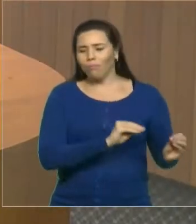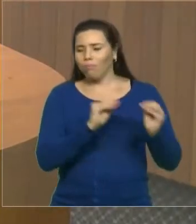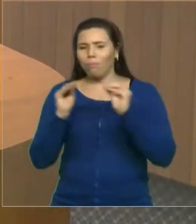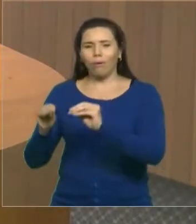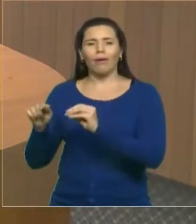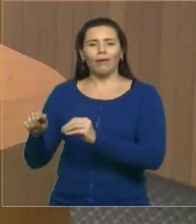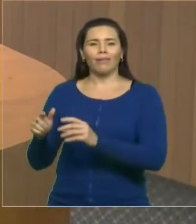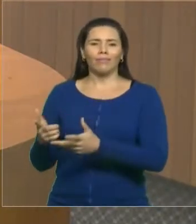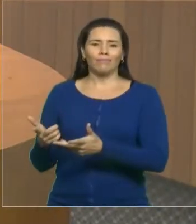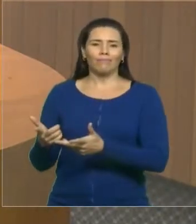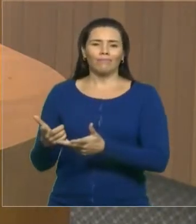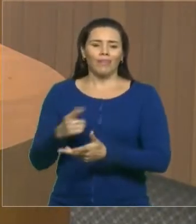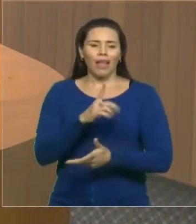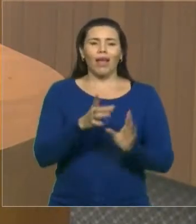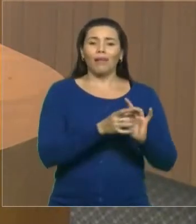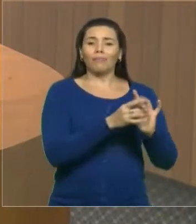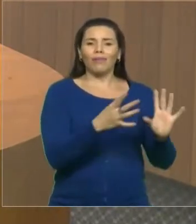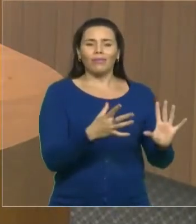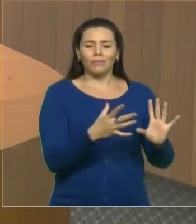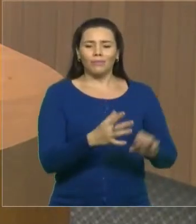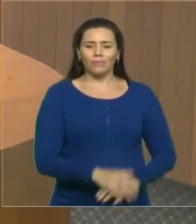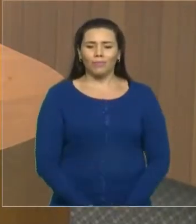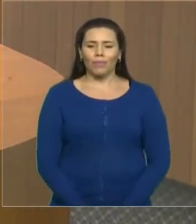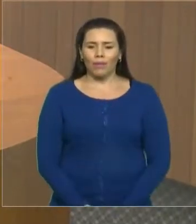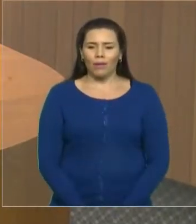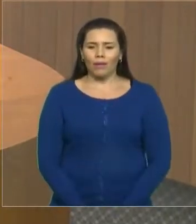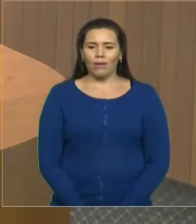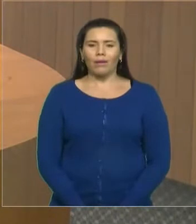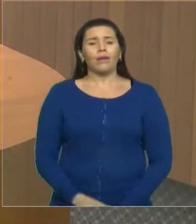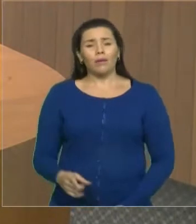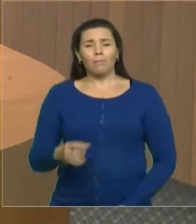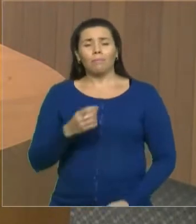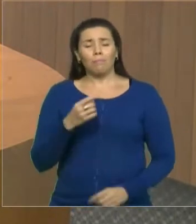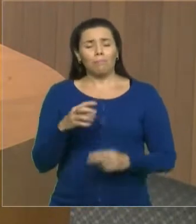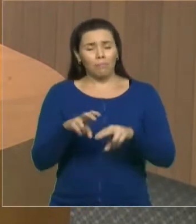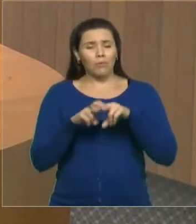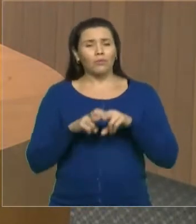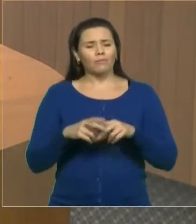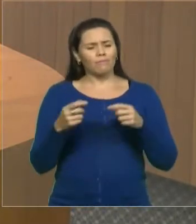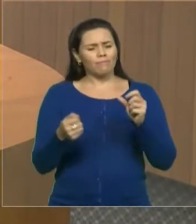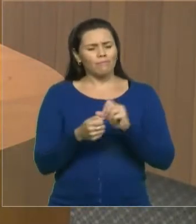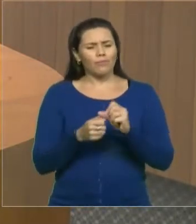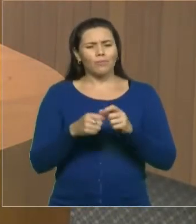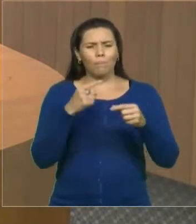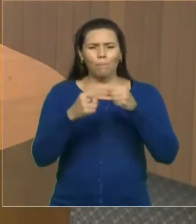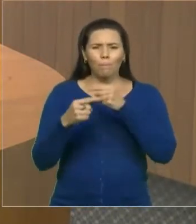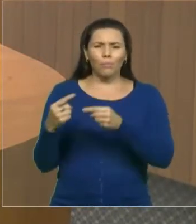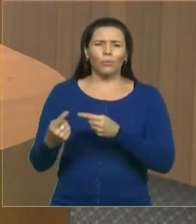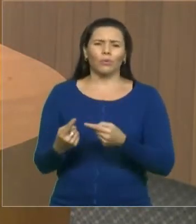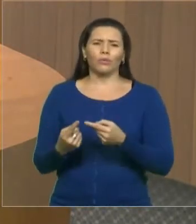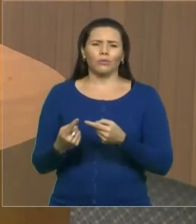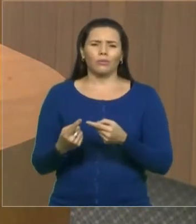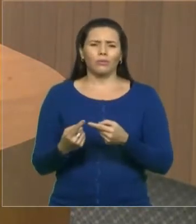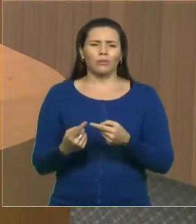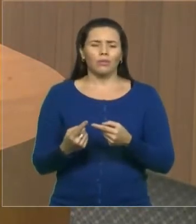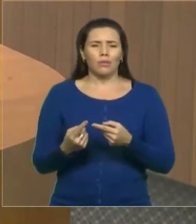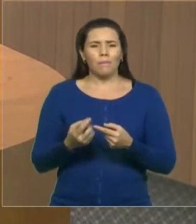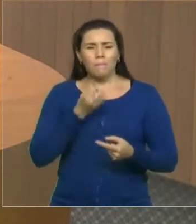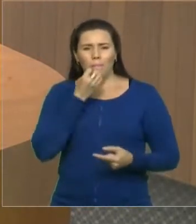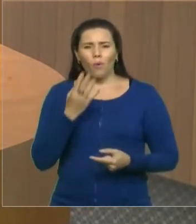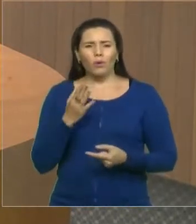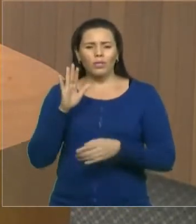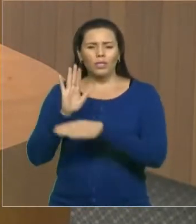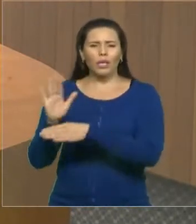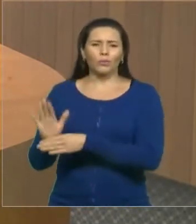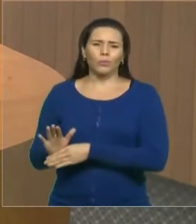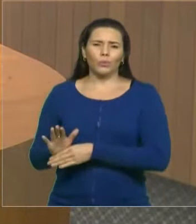você fazer políticas paralelas que de forma direta, não é nem indireta, de forma direta, vai resultar em